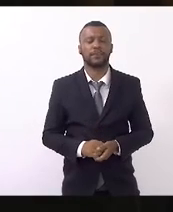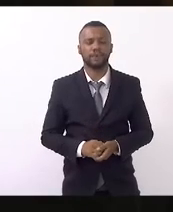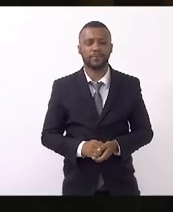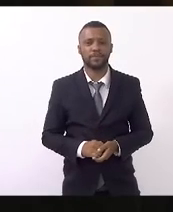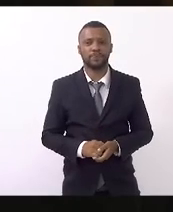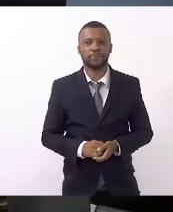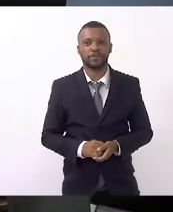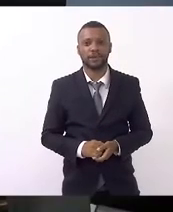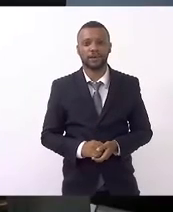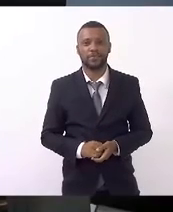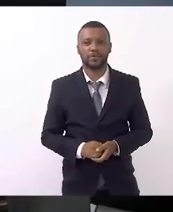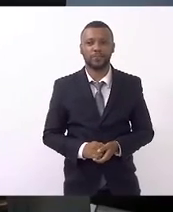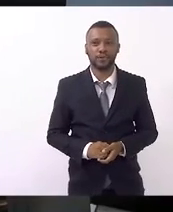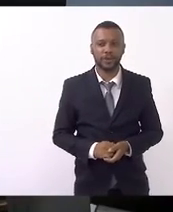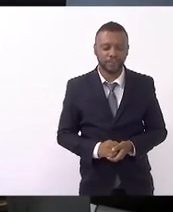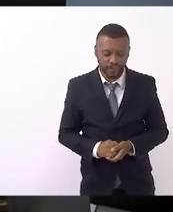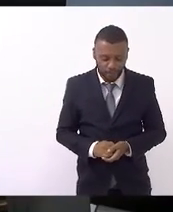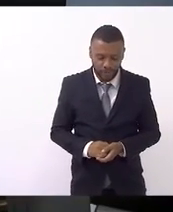presidente.